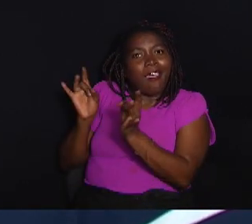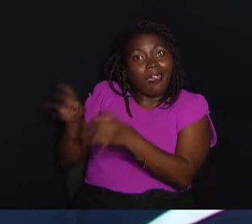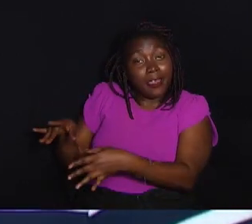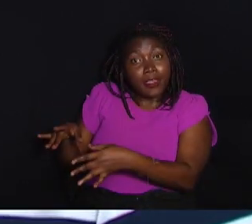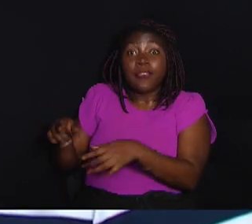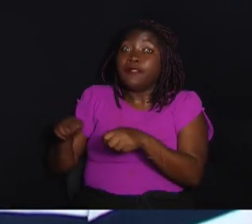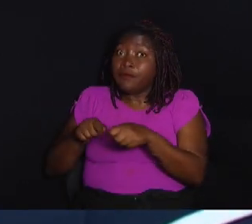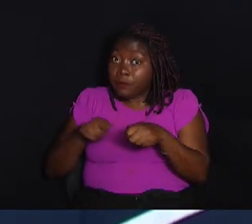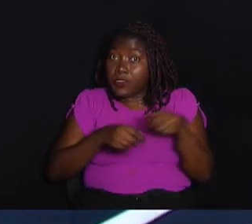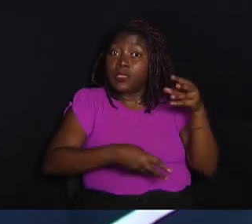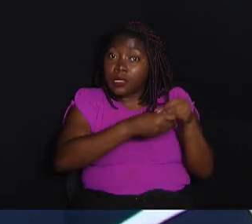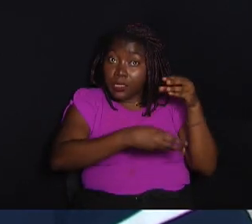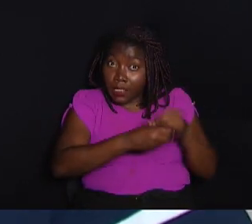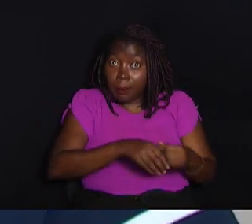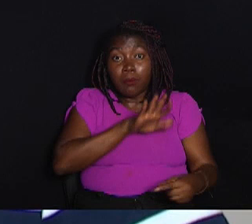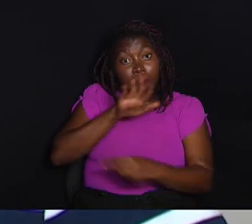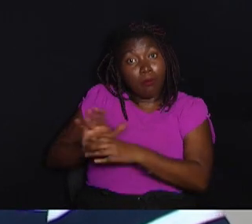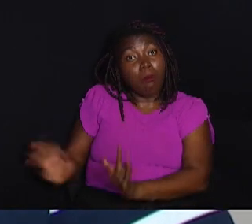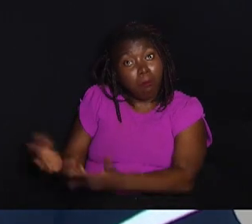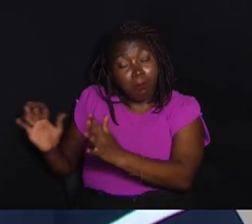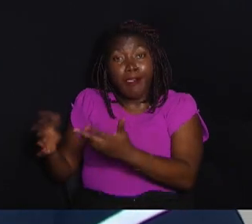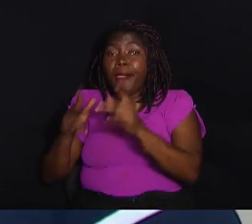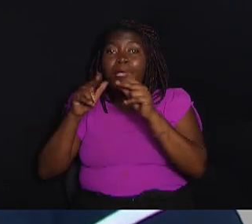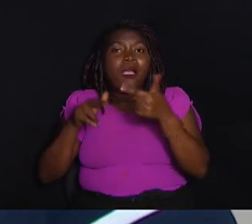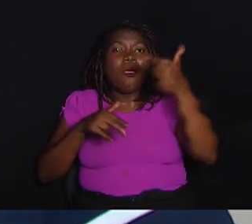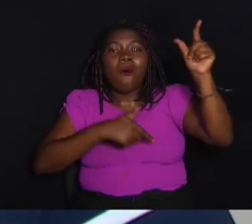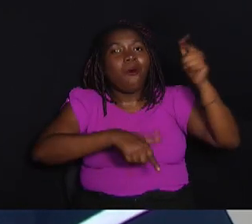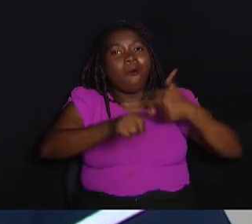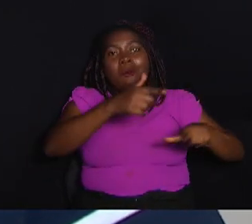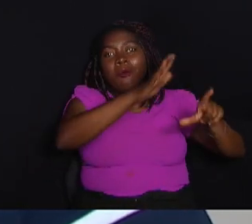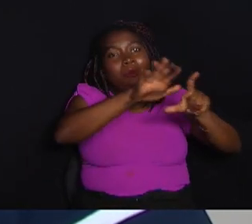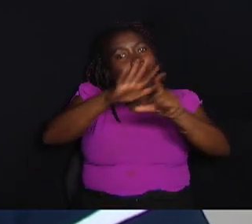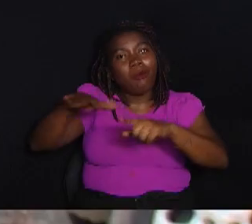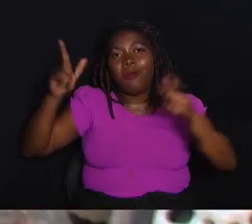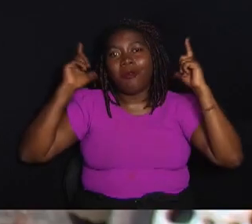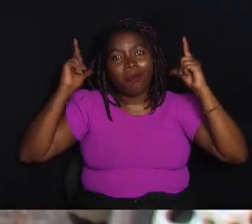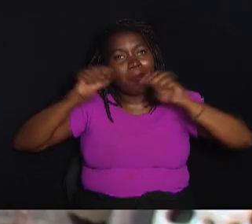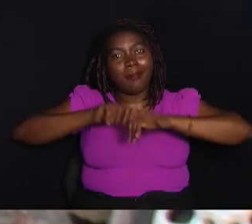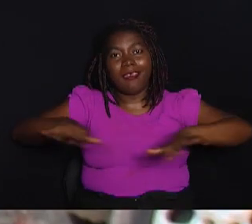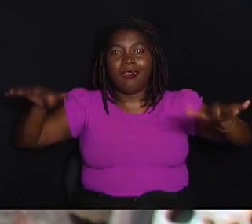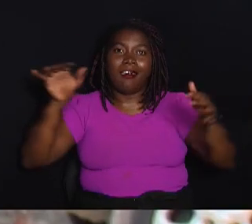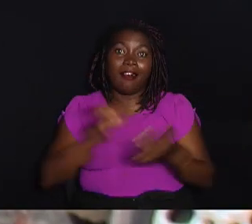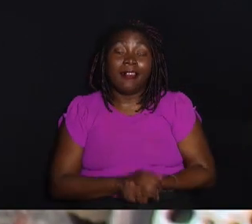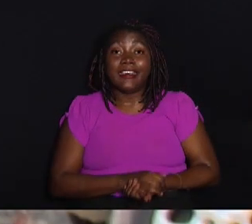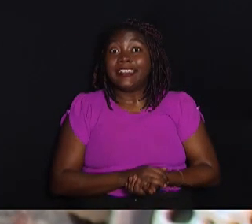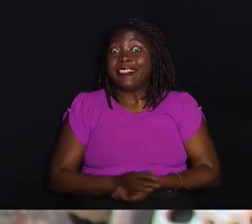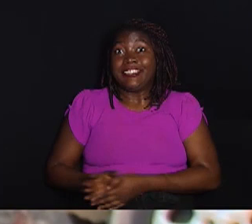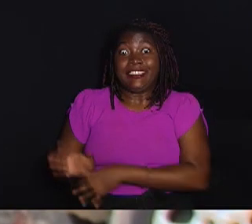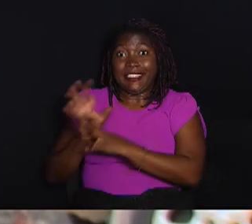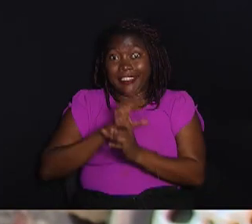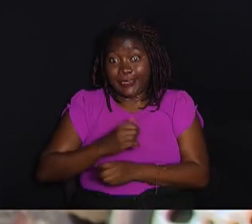praça no planal de Viracopos assim como outros espaços de lazer pela cidade entre as 26 emendas